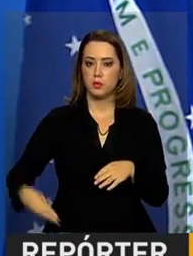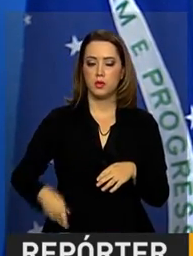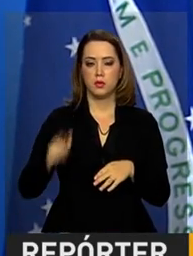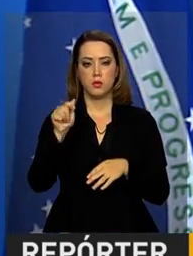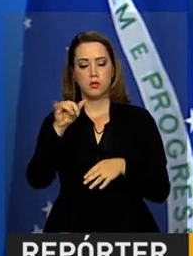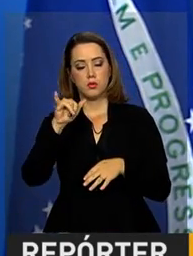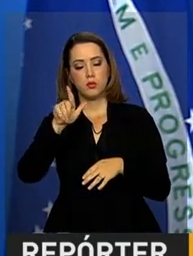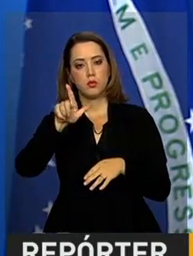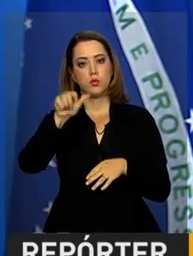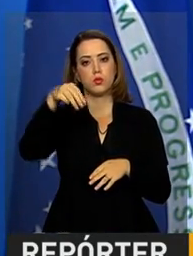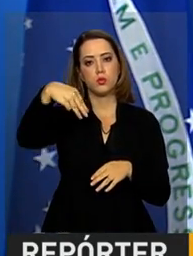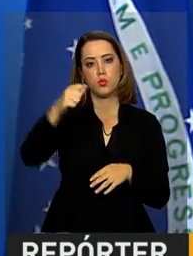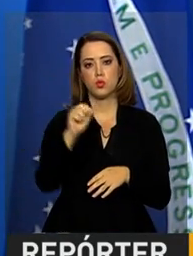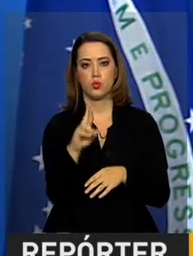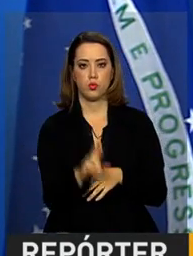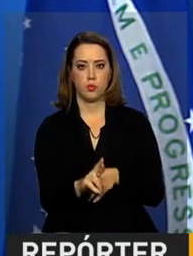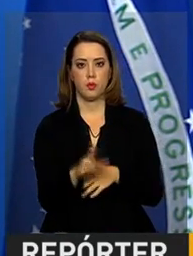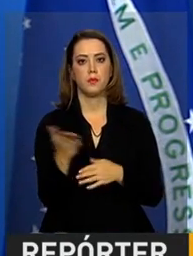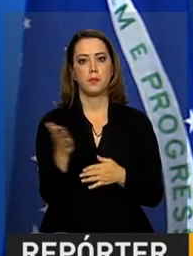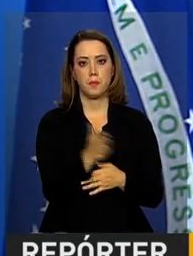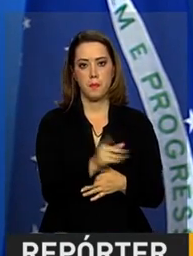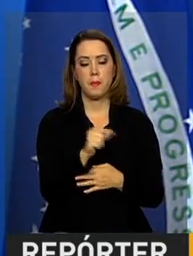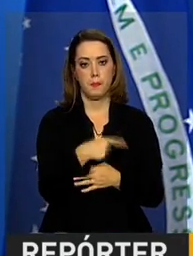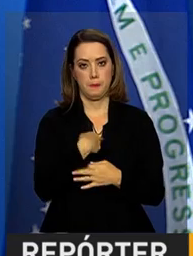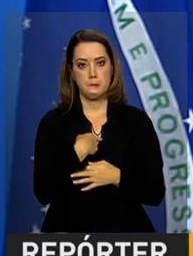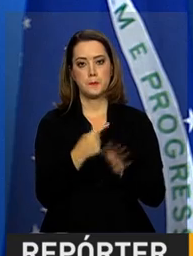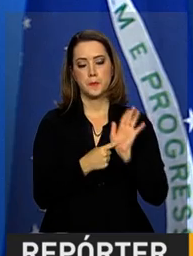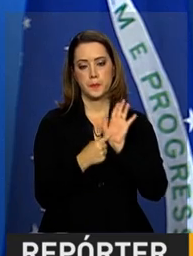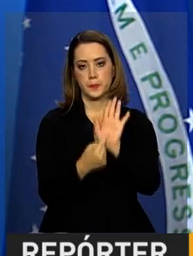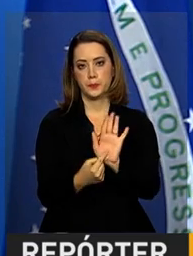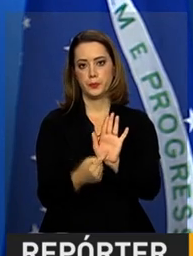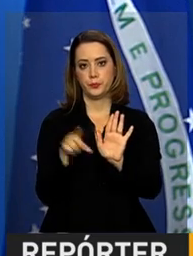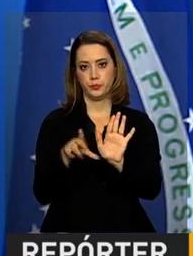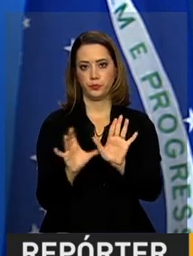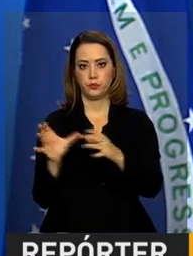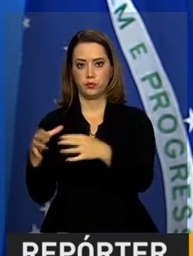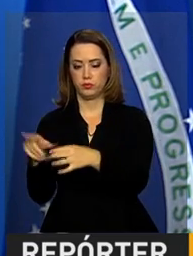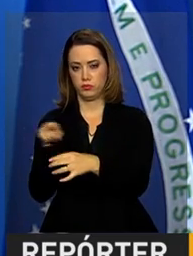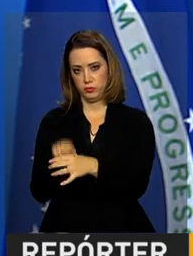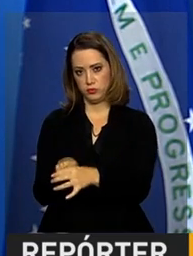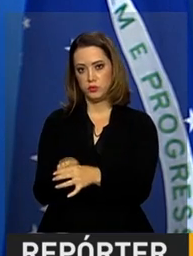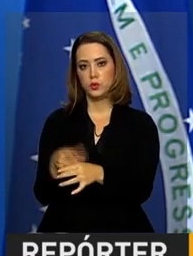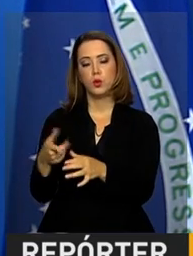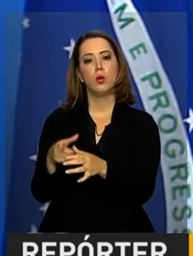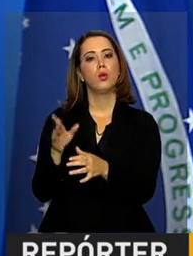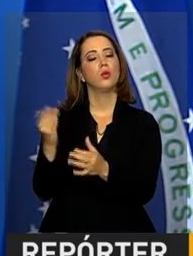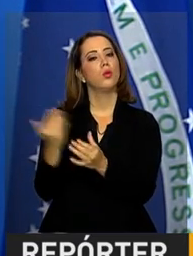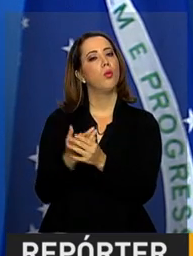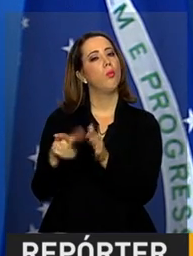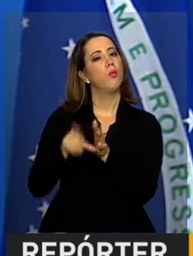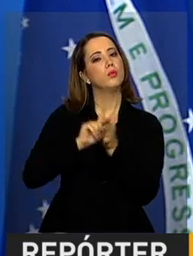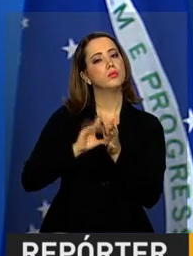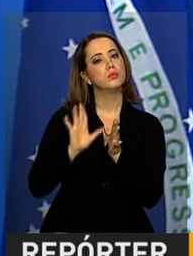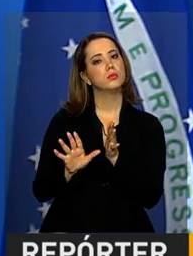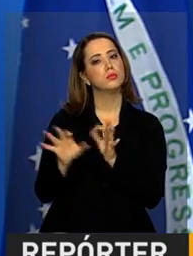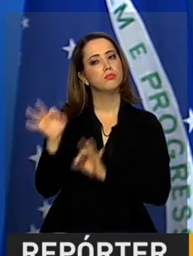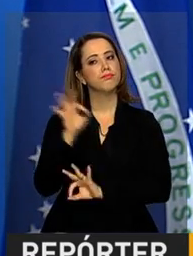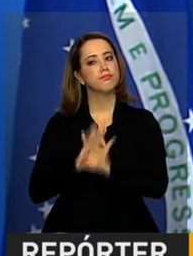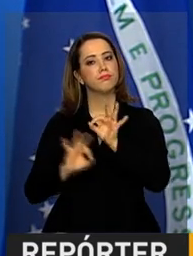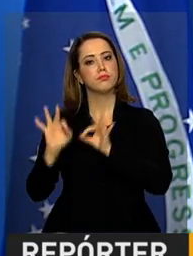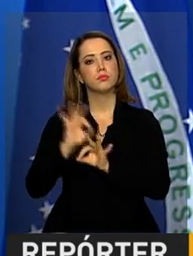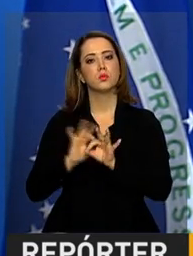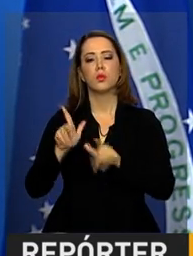designado pelo presidente apresentei ao grupo um anteprojeto Inicial que enriquecido por